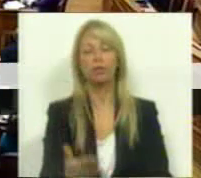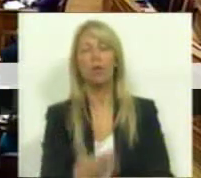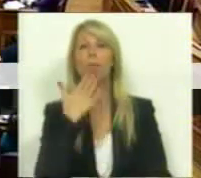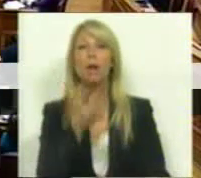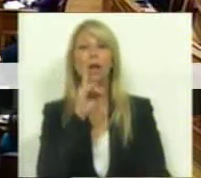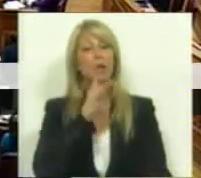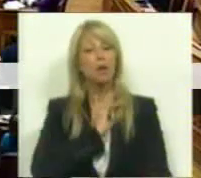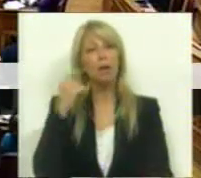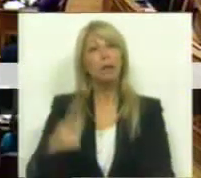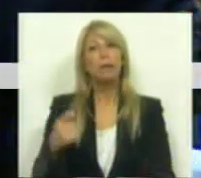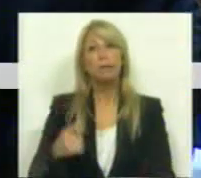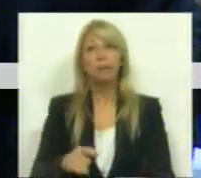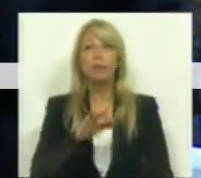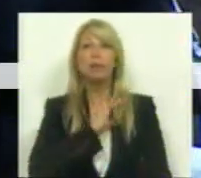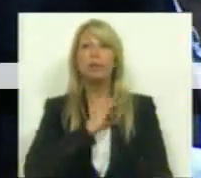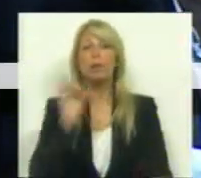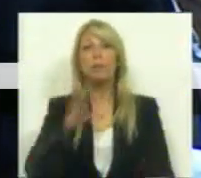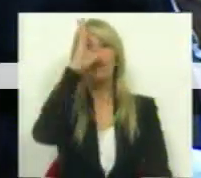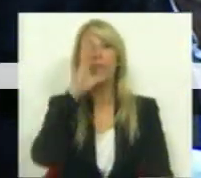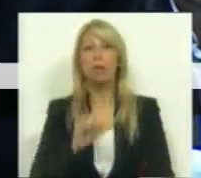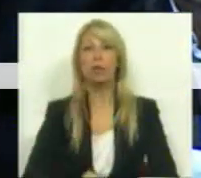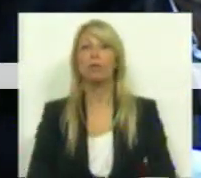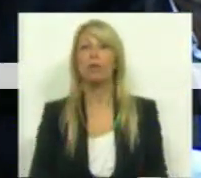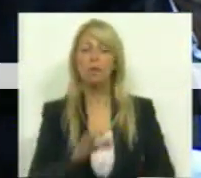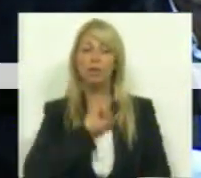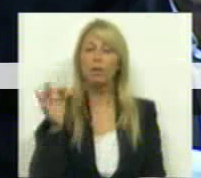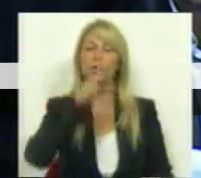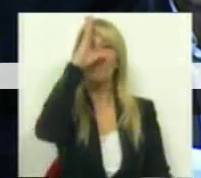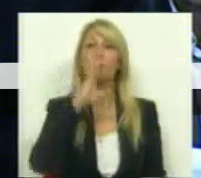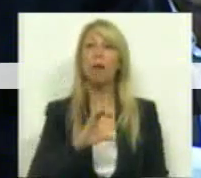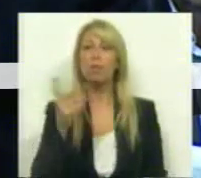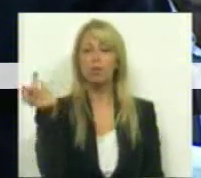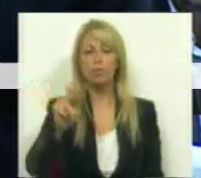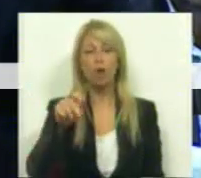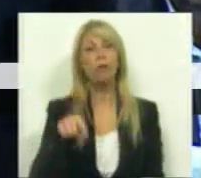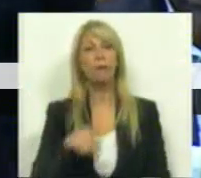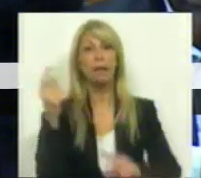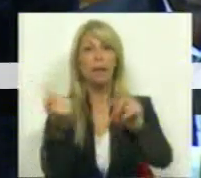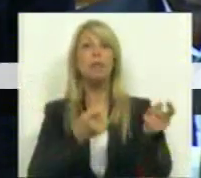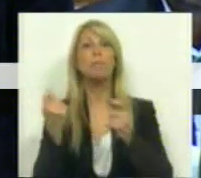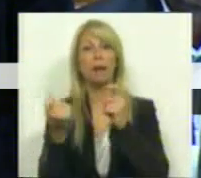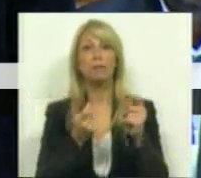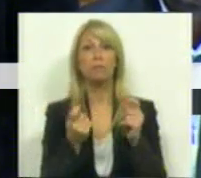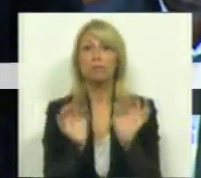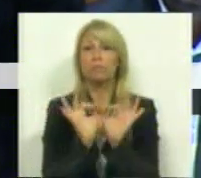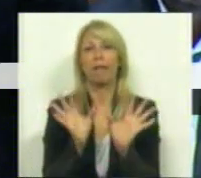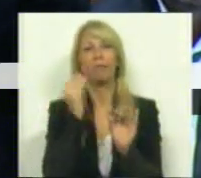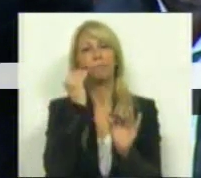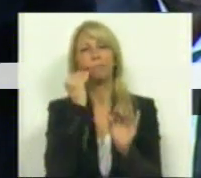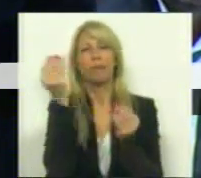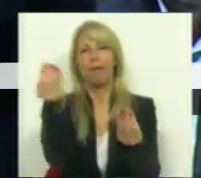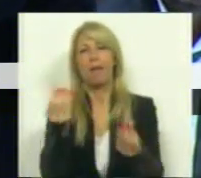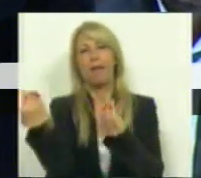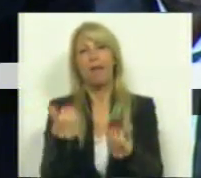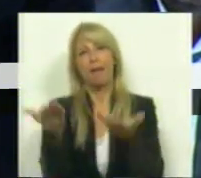Muito obrigado, Sra. Presidente. Sr. Primeiro-Ministro, o Sr. Primeiro-Ministro chega aqui a este debate, como é habitual em